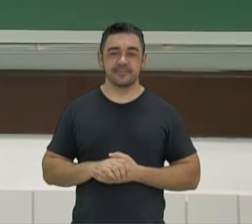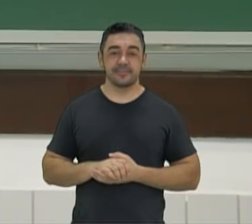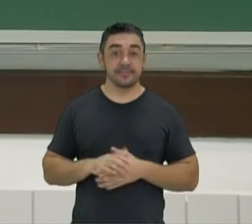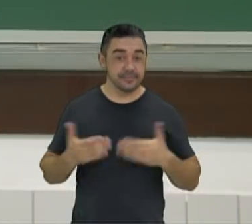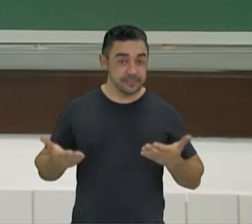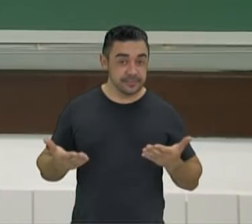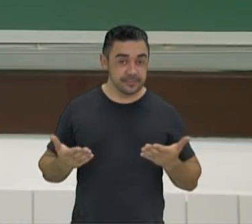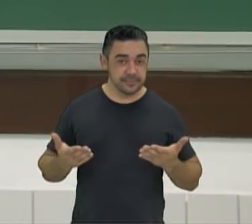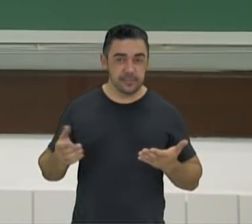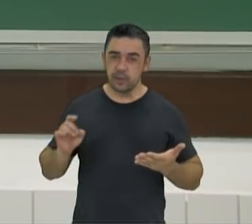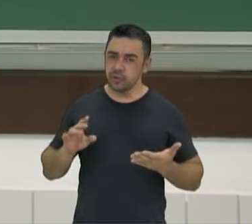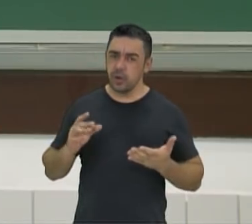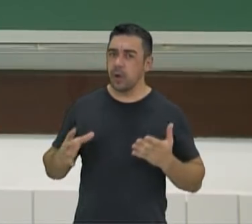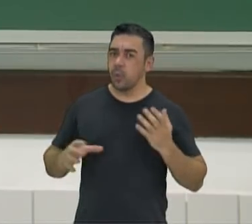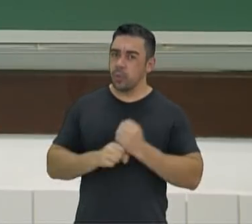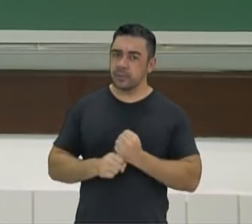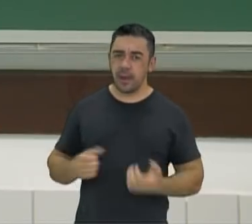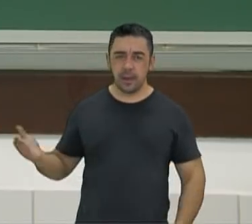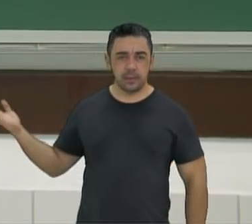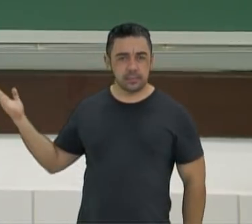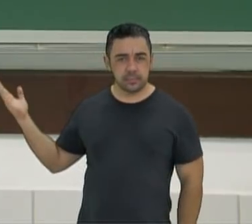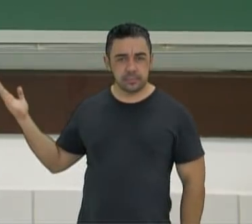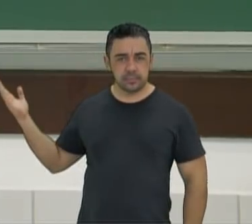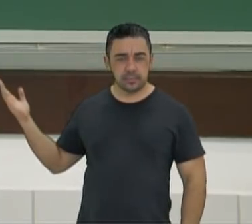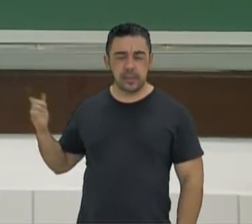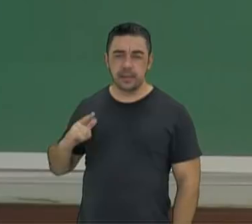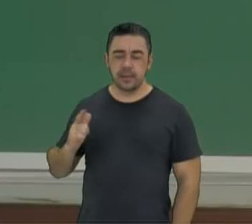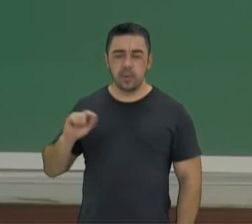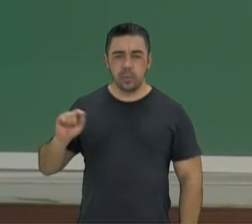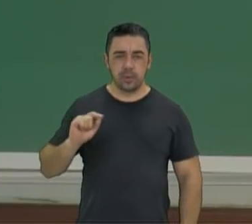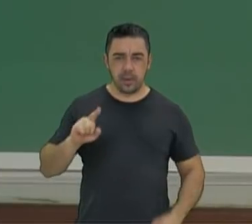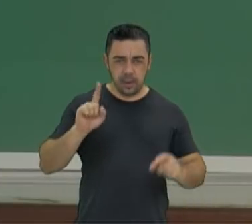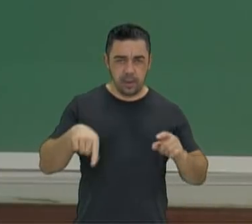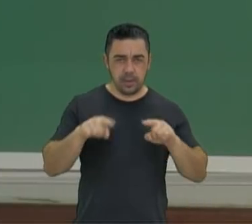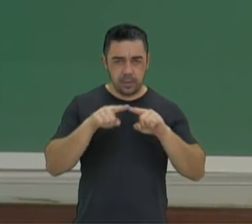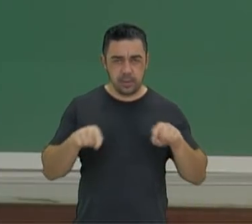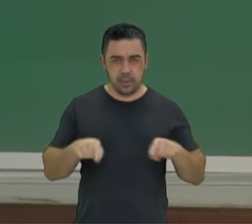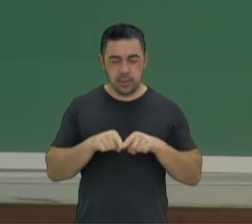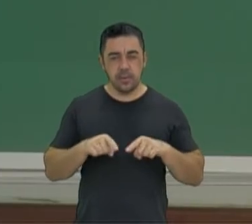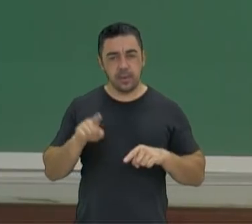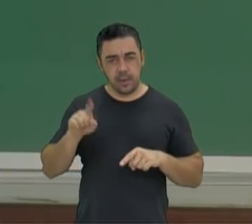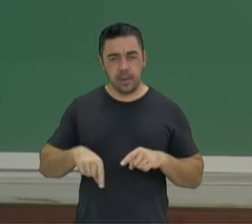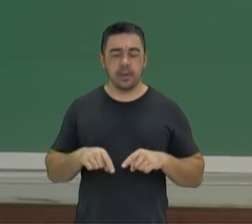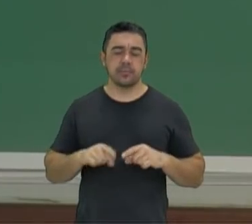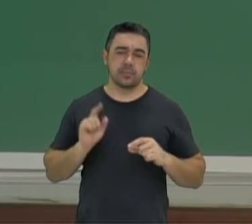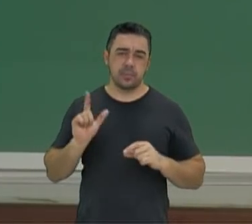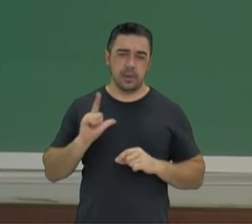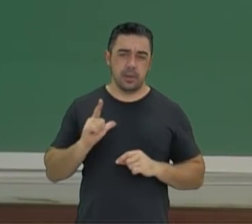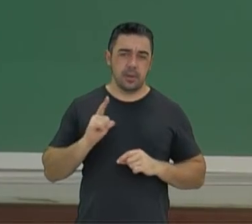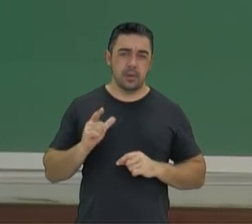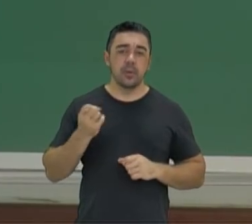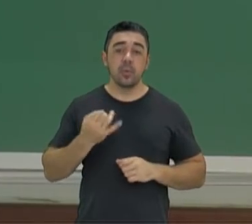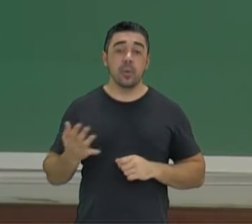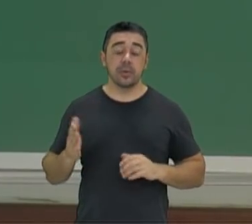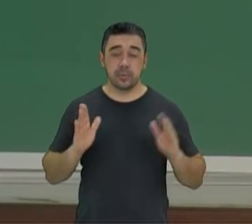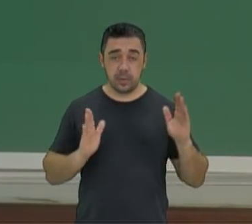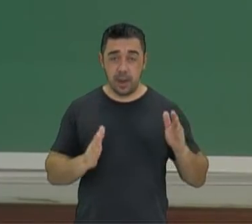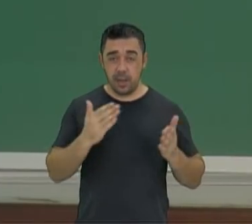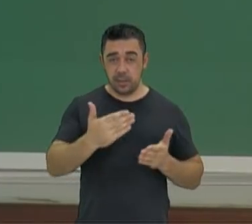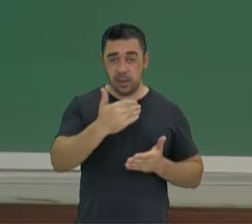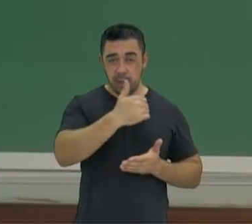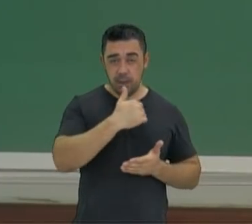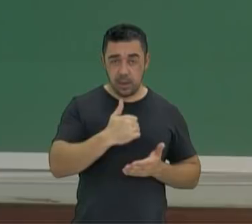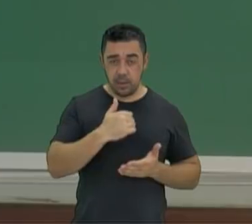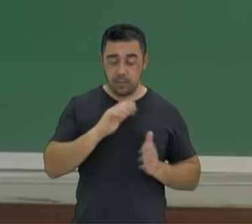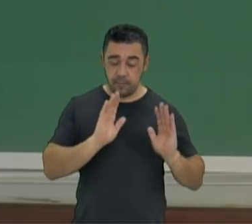E aí, é só contar. Eu tenho um prisma triangular, que a base é triângulo, então vamos lá. Faces laterais